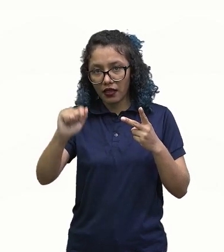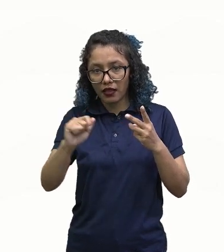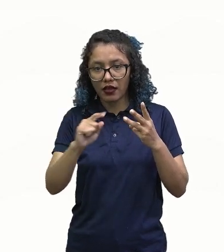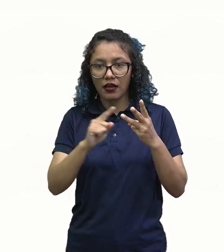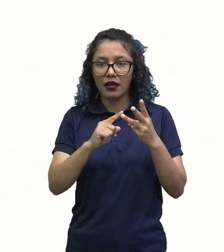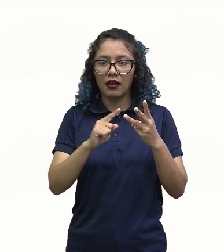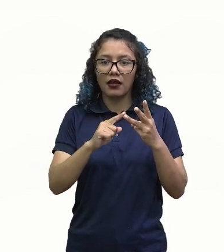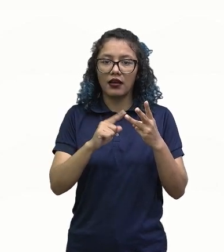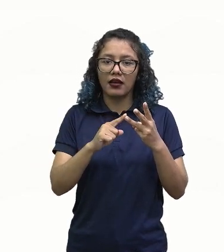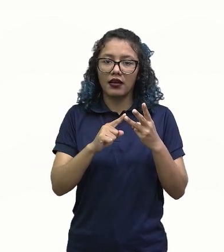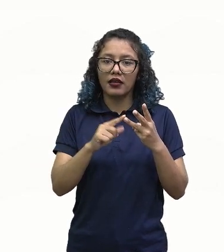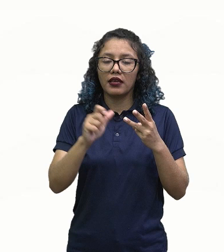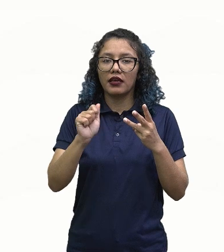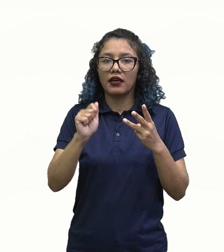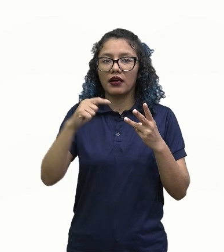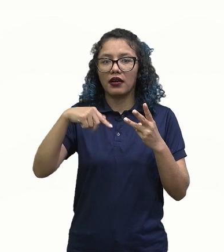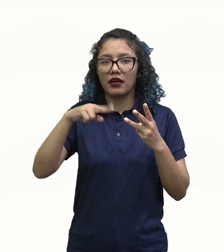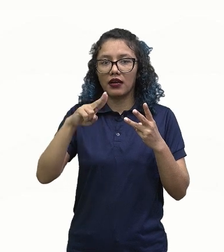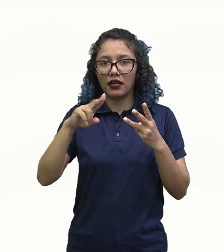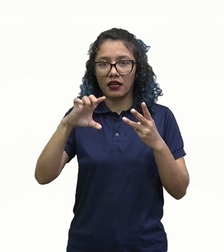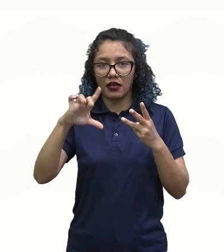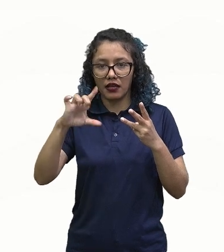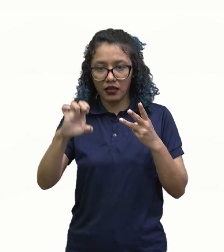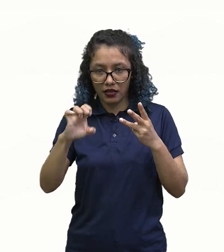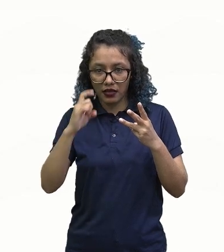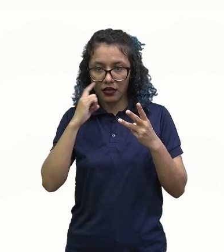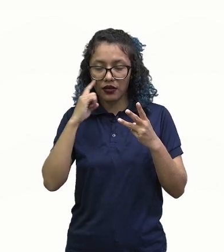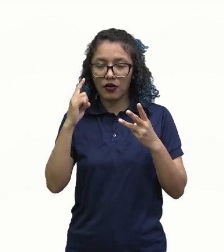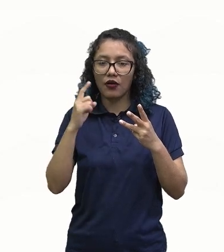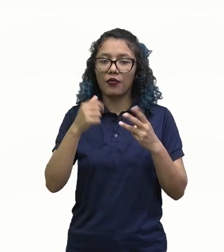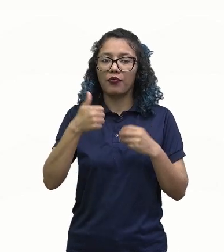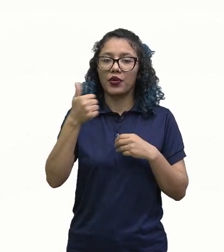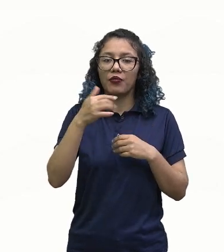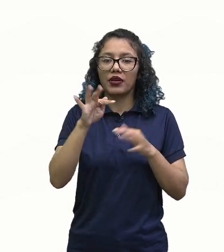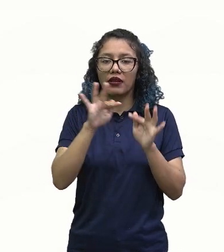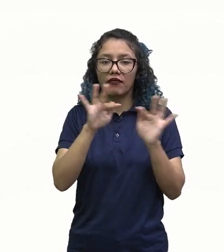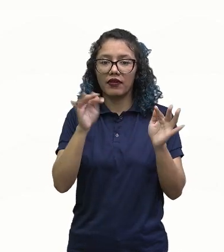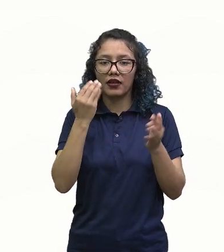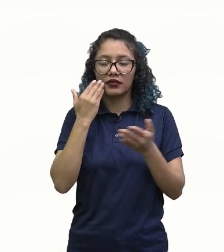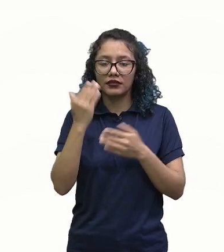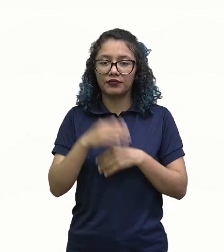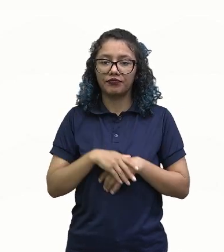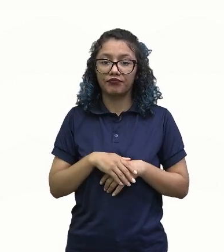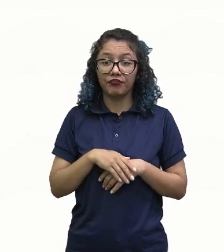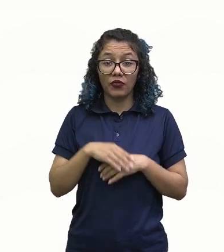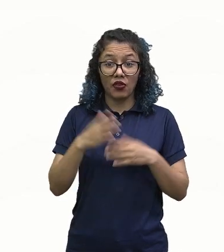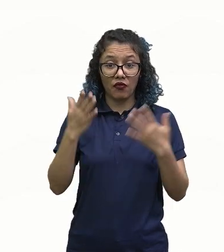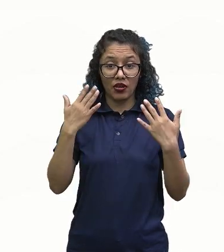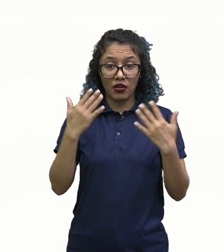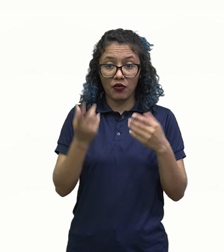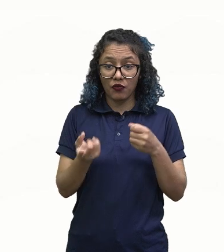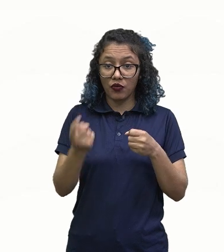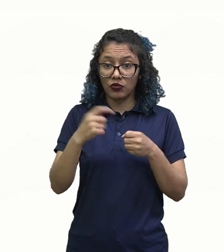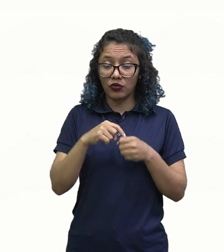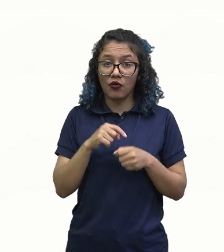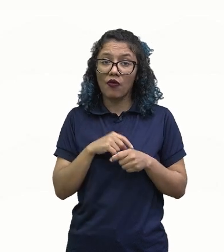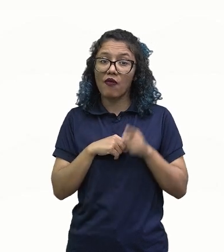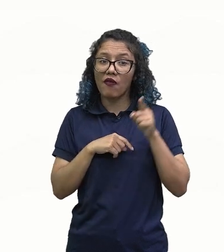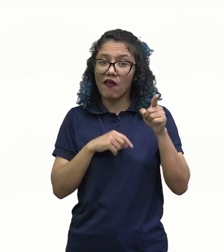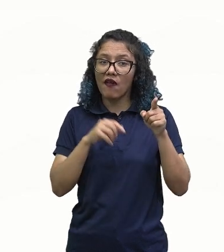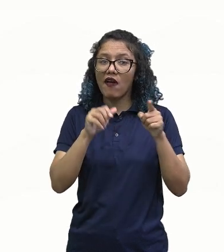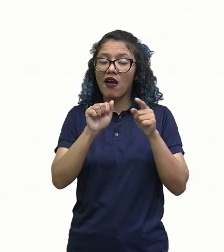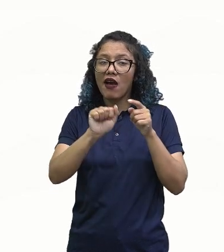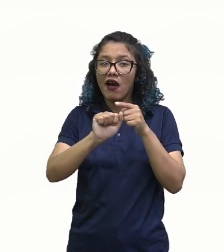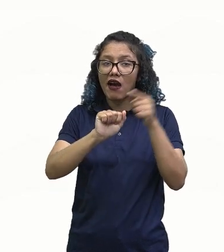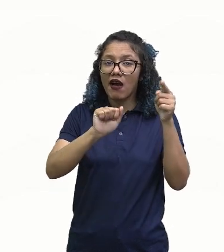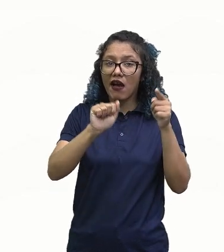os exemplos. Ó, no verão, voltamos àquela praia. Vejam bem aqui, ó,